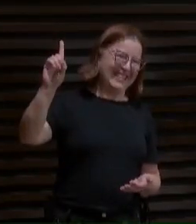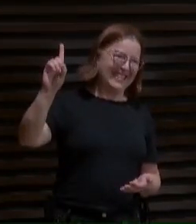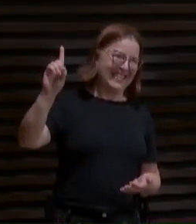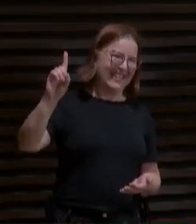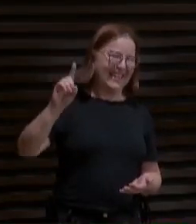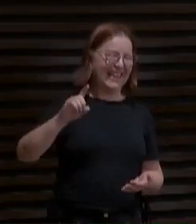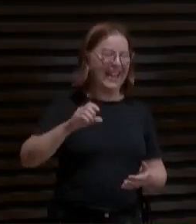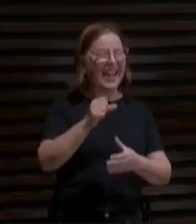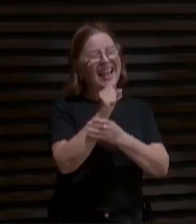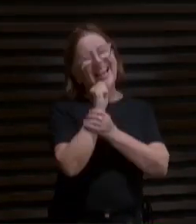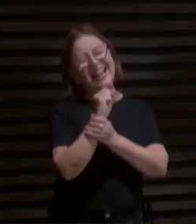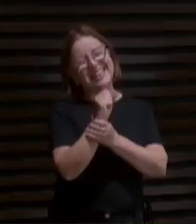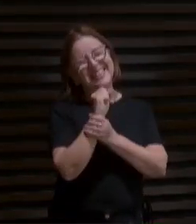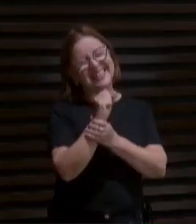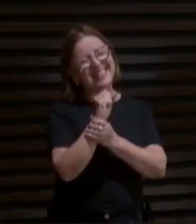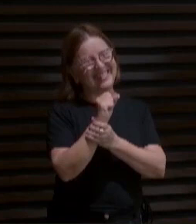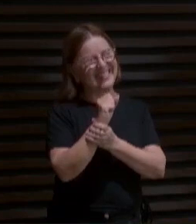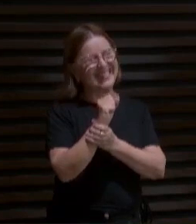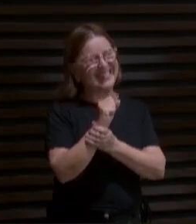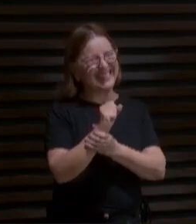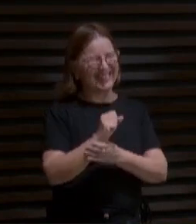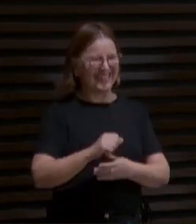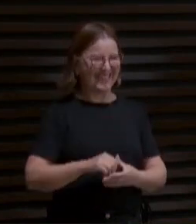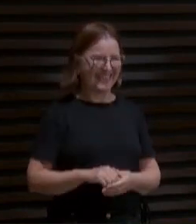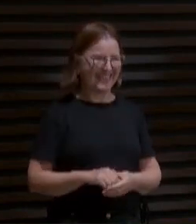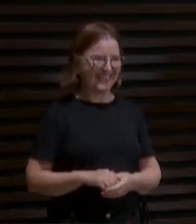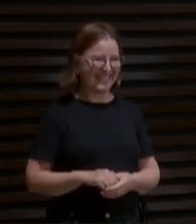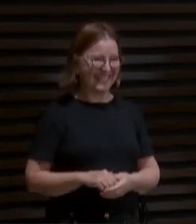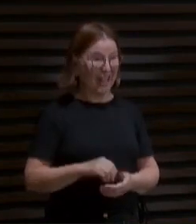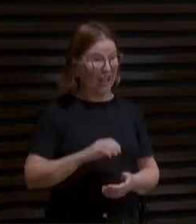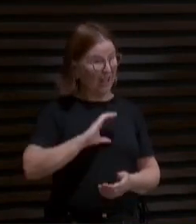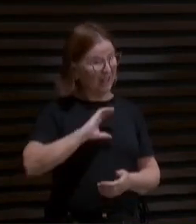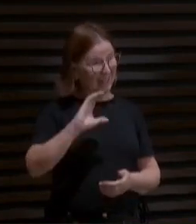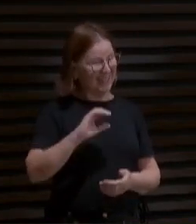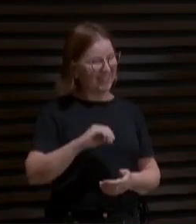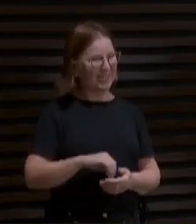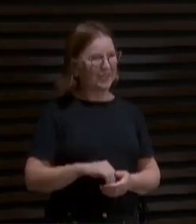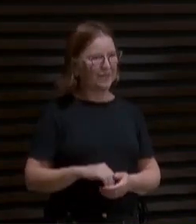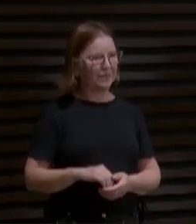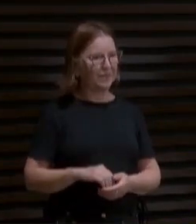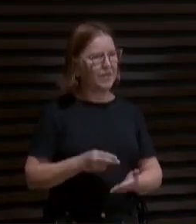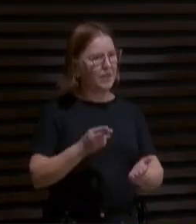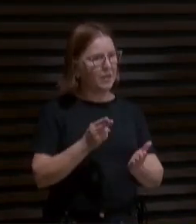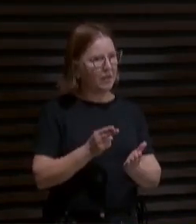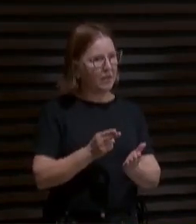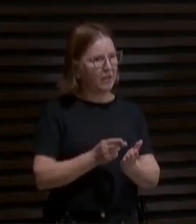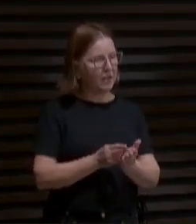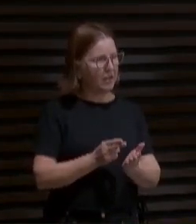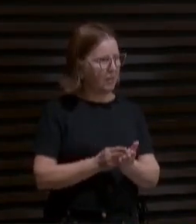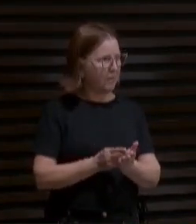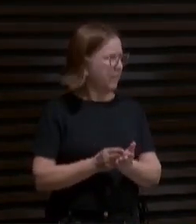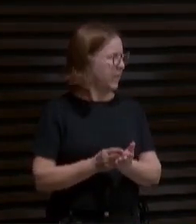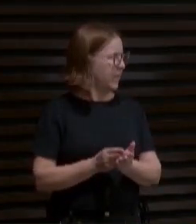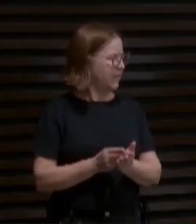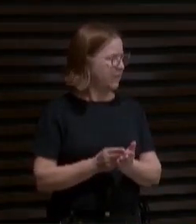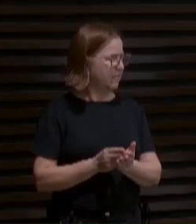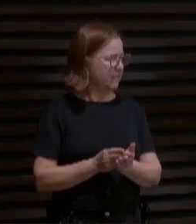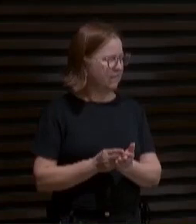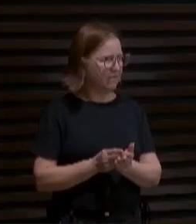estar seguro. Vai estar confiante. E mesmo que não sobre um